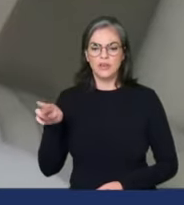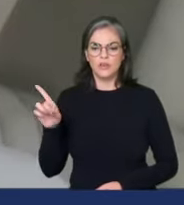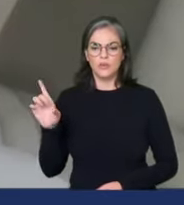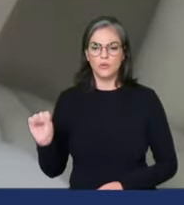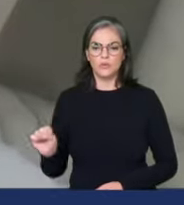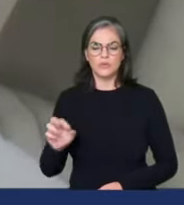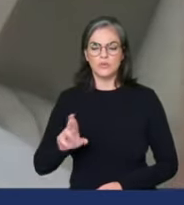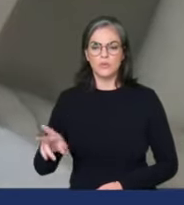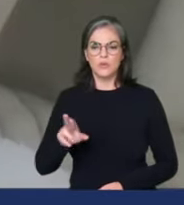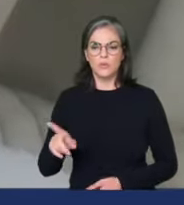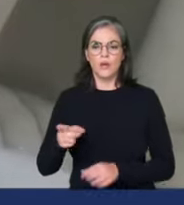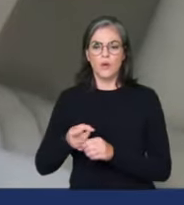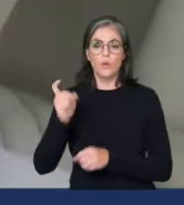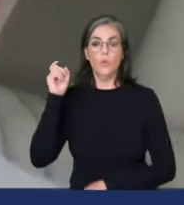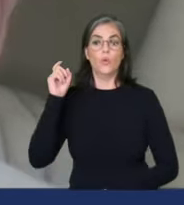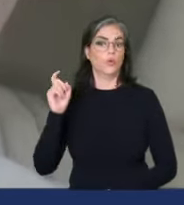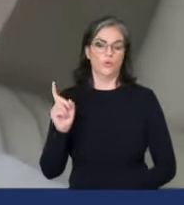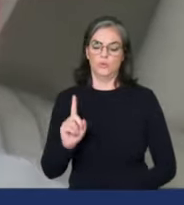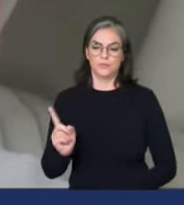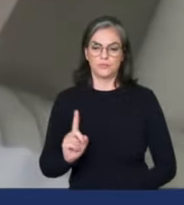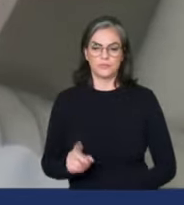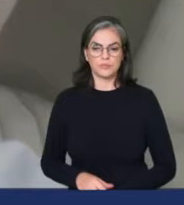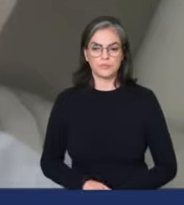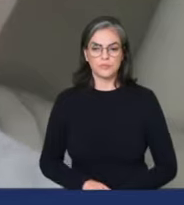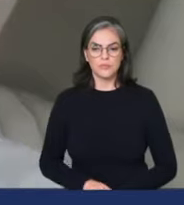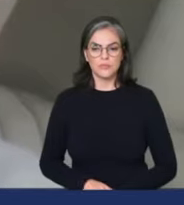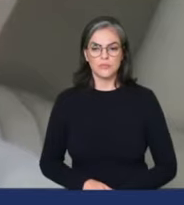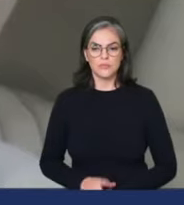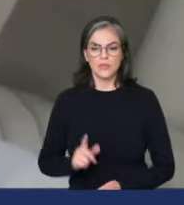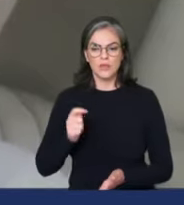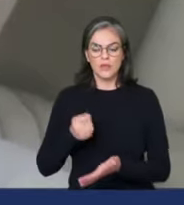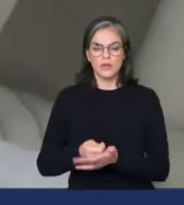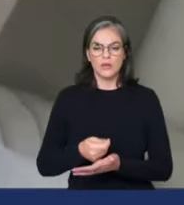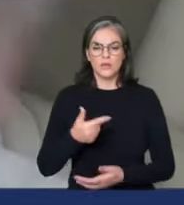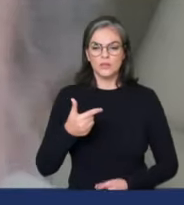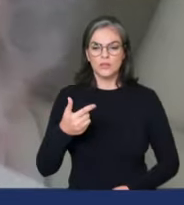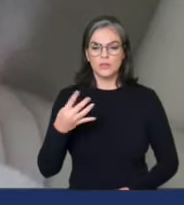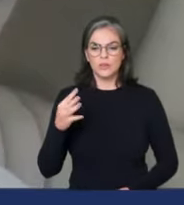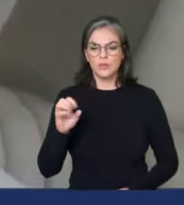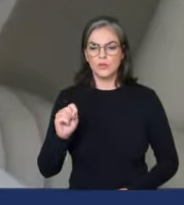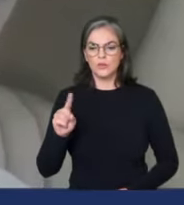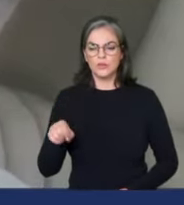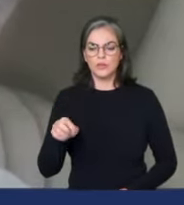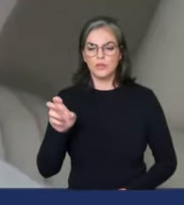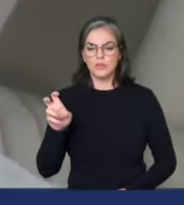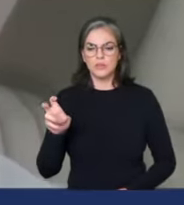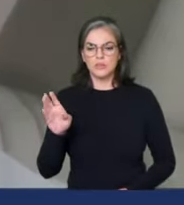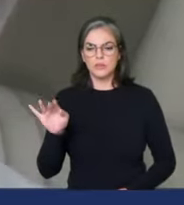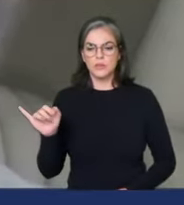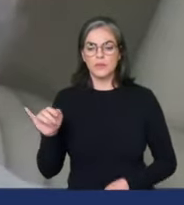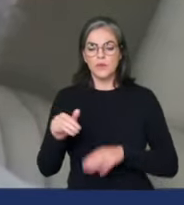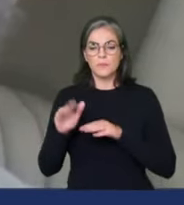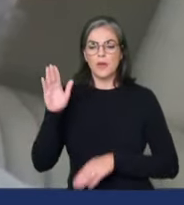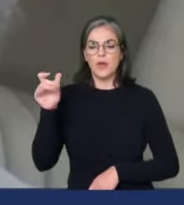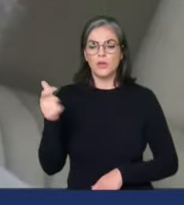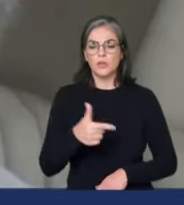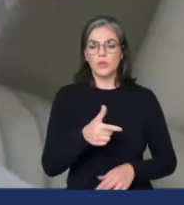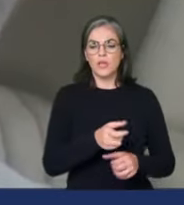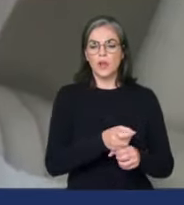nesse trimestre, o pagamento de dividendos de 48,5 bilhões foi maior do que o lucro. Você